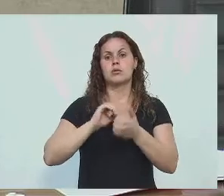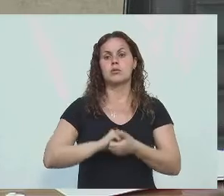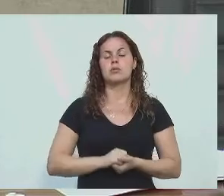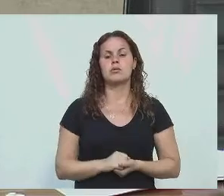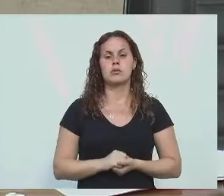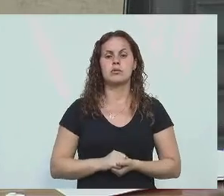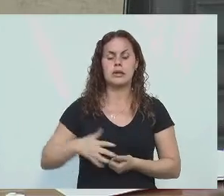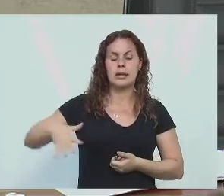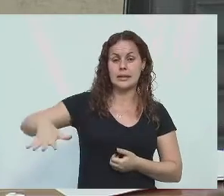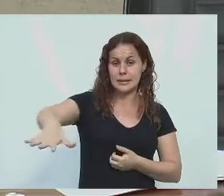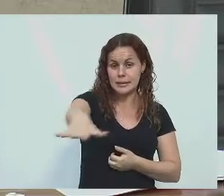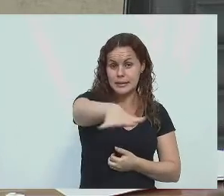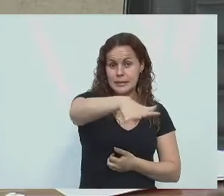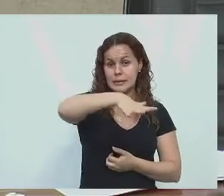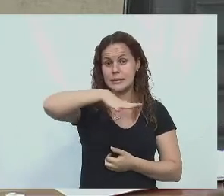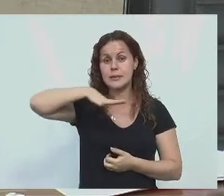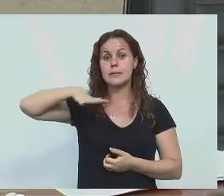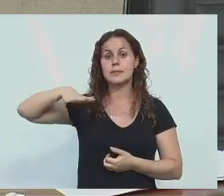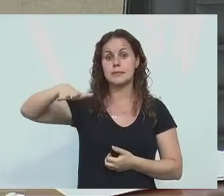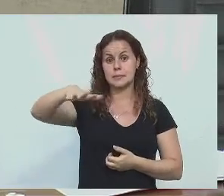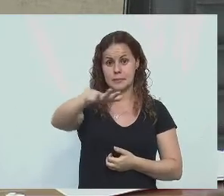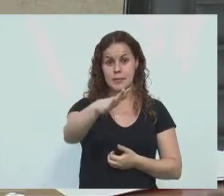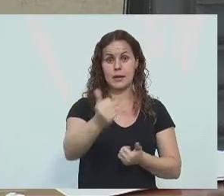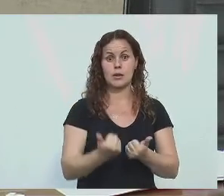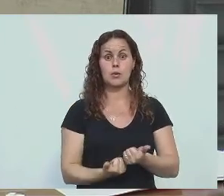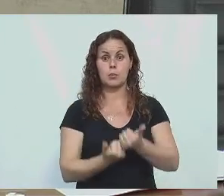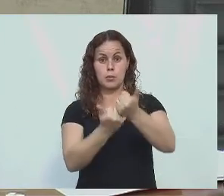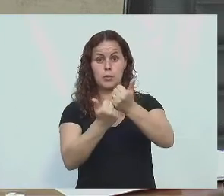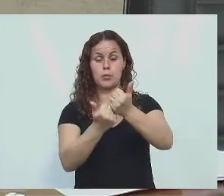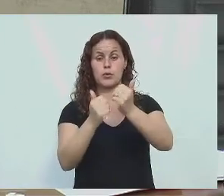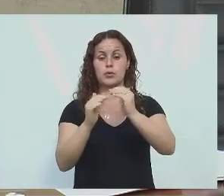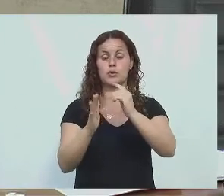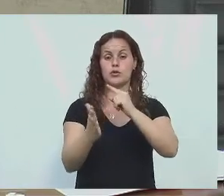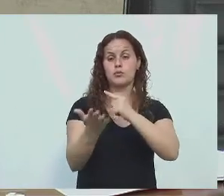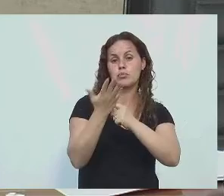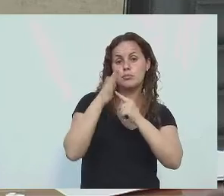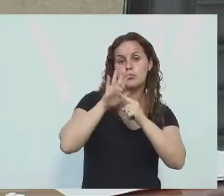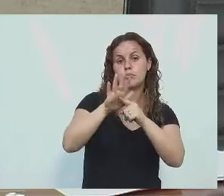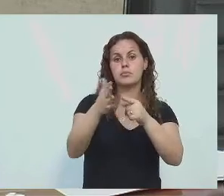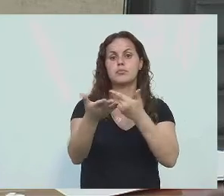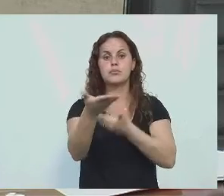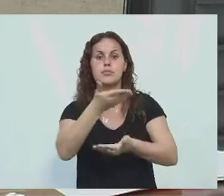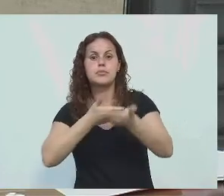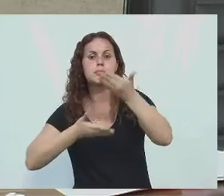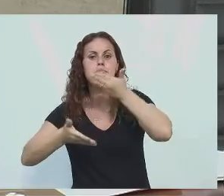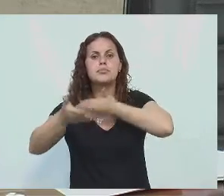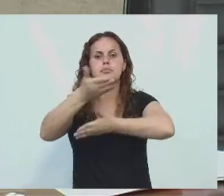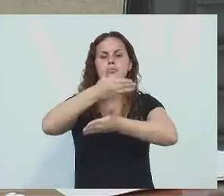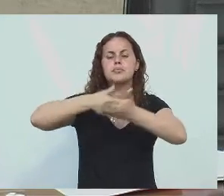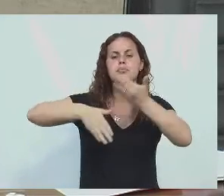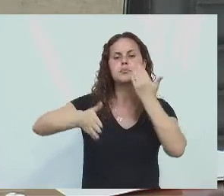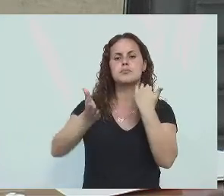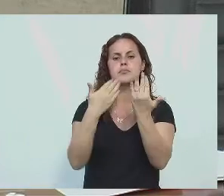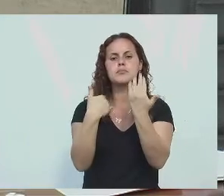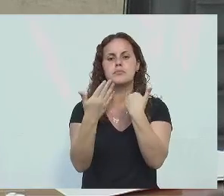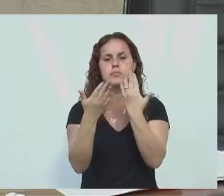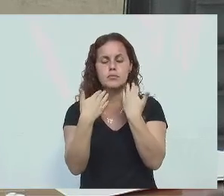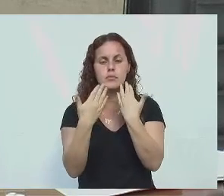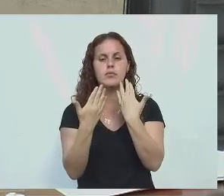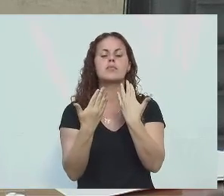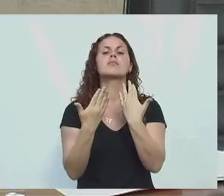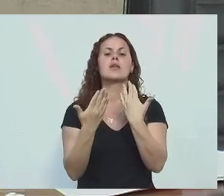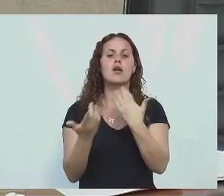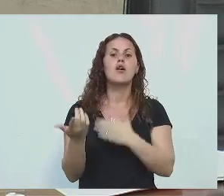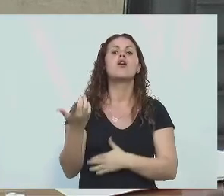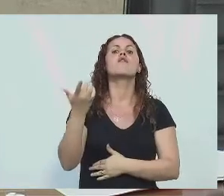esse espaço de acolhimento de sugestões, que eu peço aos senhores que voltem com a audiência